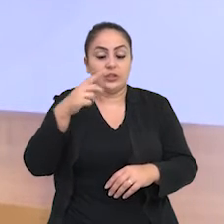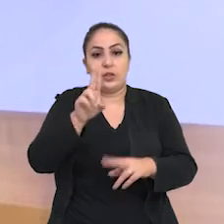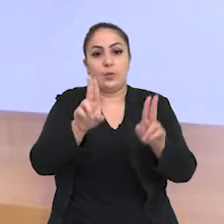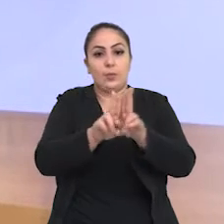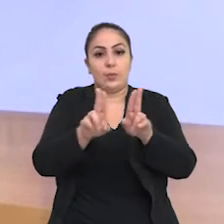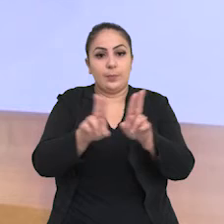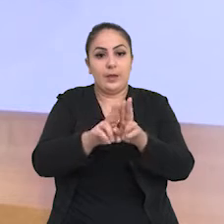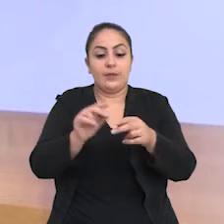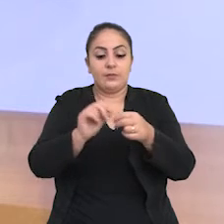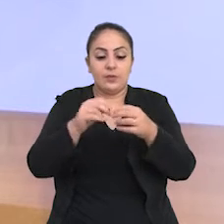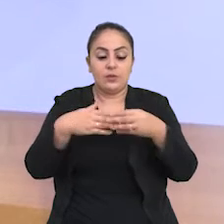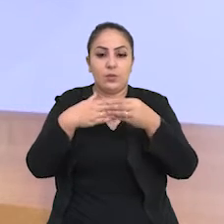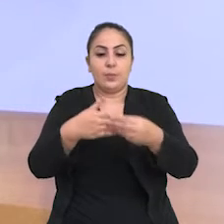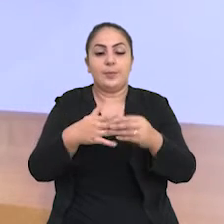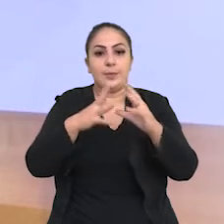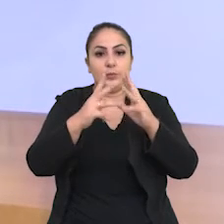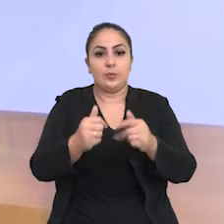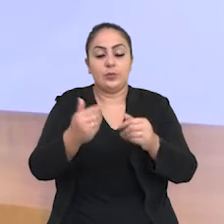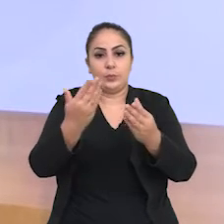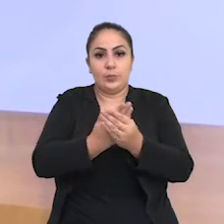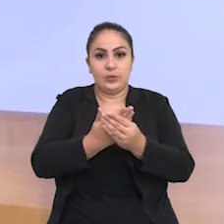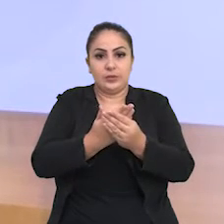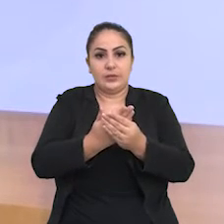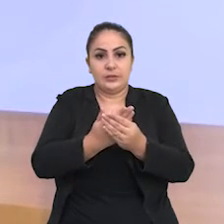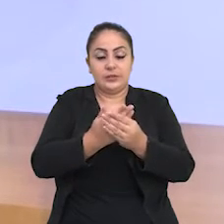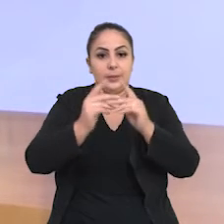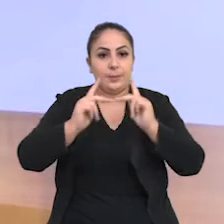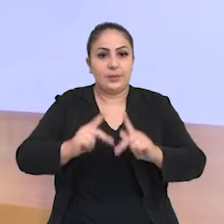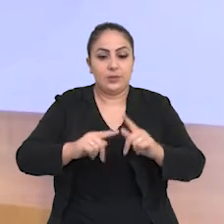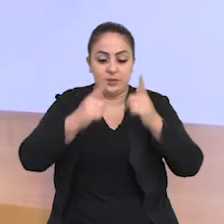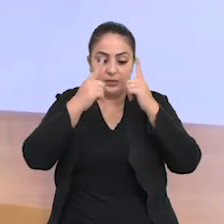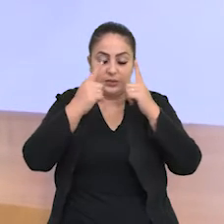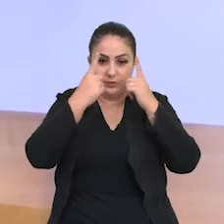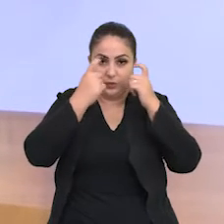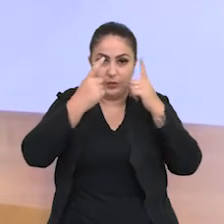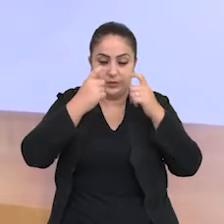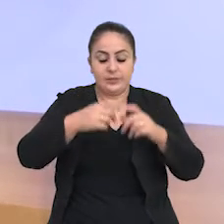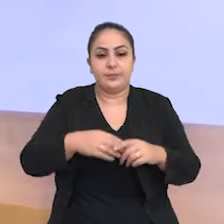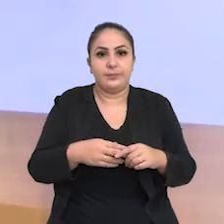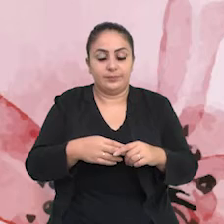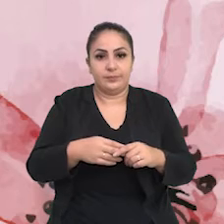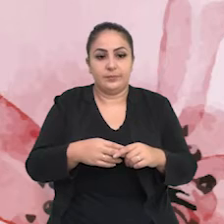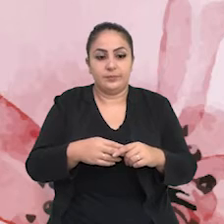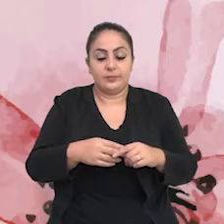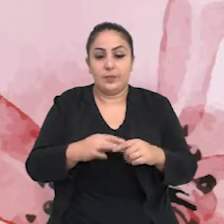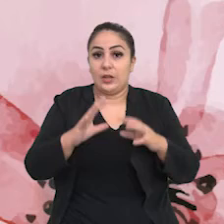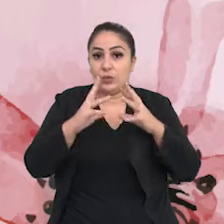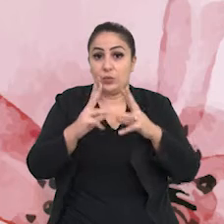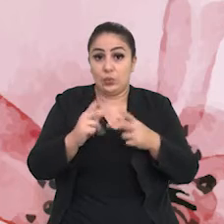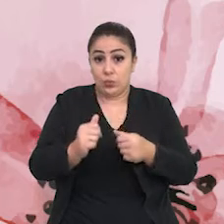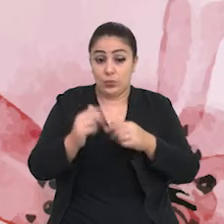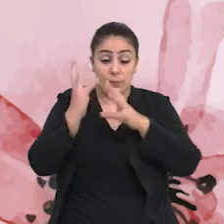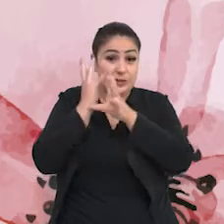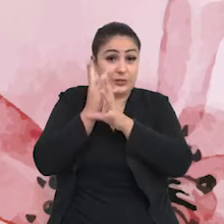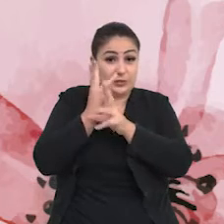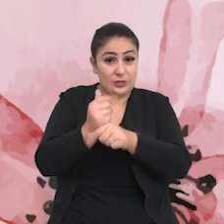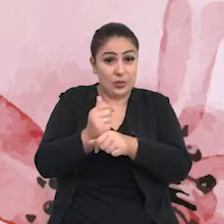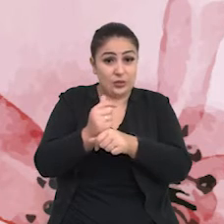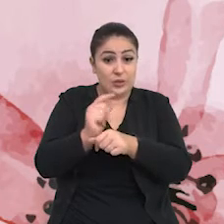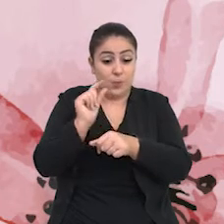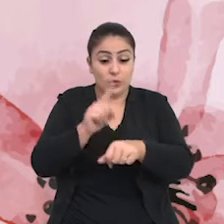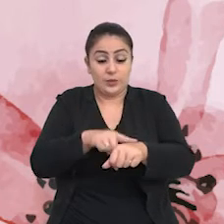UPF realiza o acompanhamento processual de vítimas de violência. Ao longo de uma